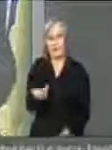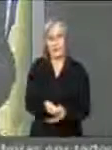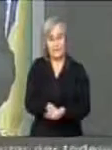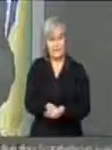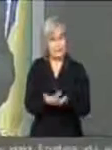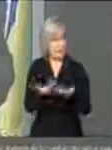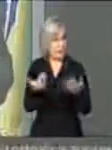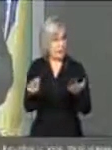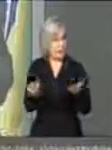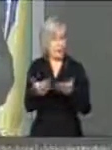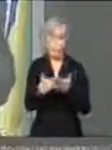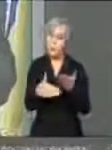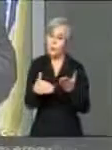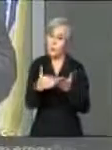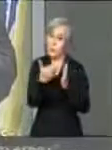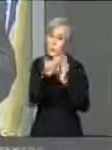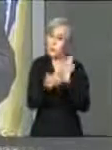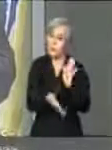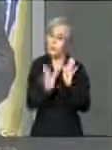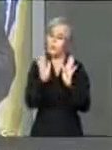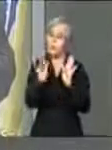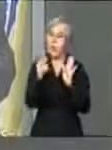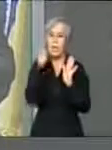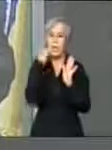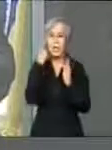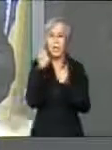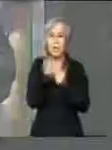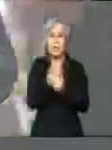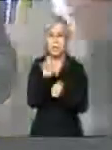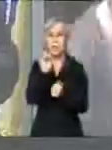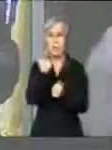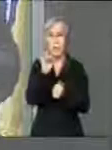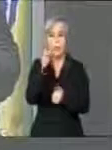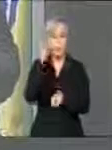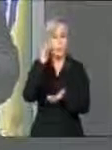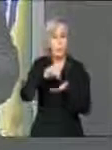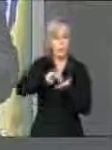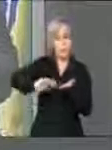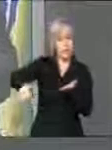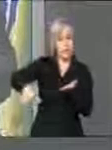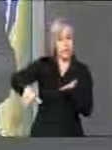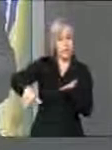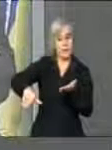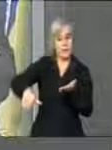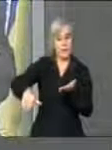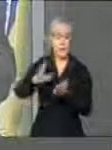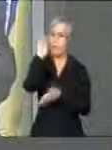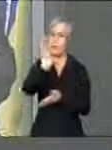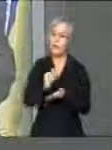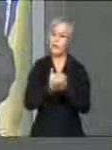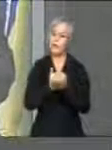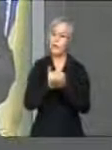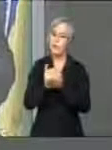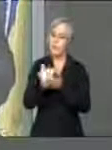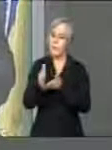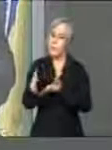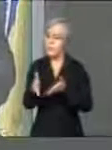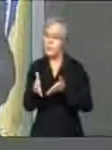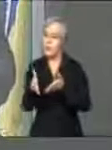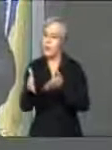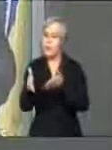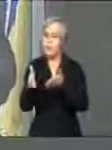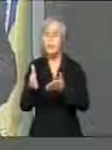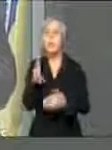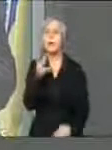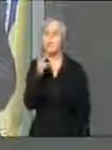já se forma um consenso. Apenas com a saída de Dilma, o Brasil poderá iniciar o longo caminho de